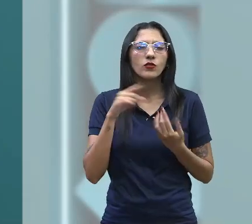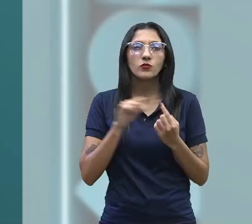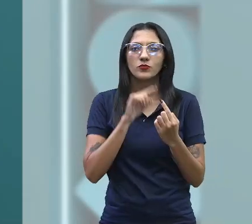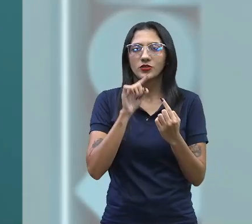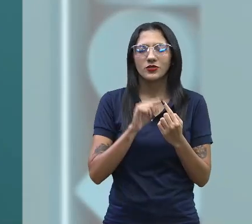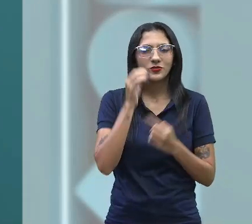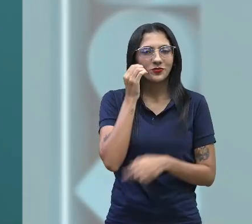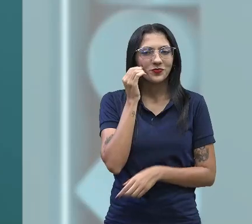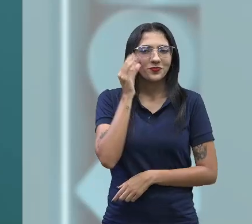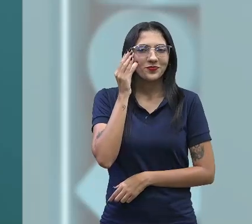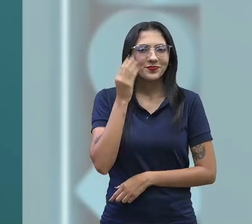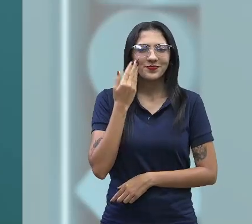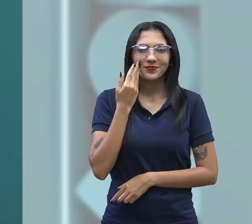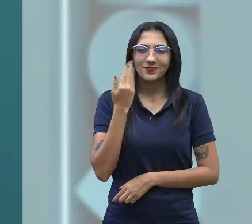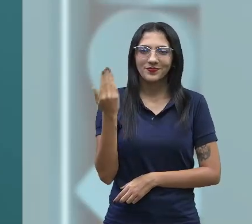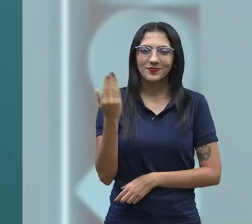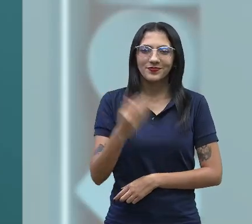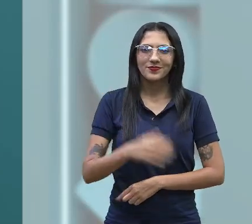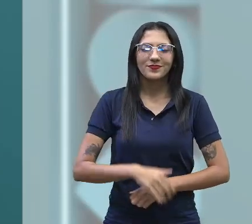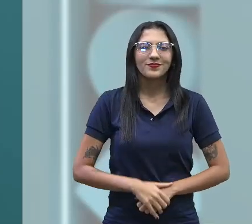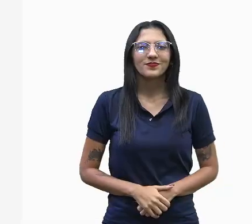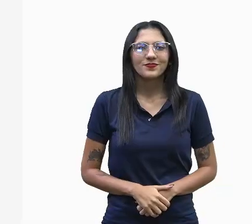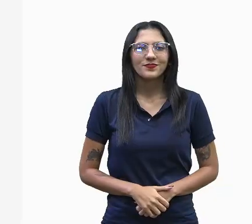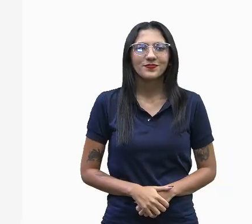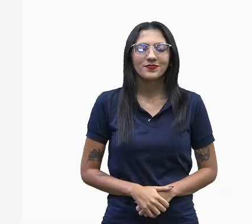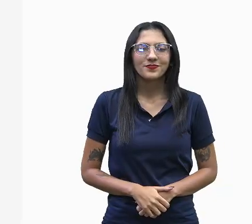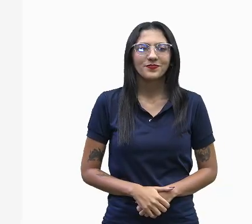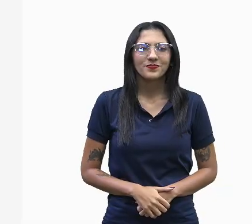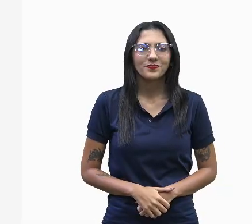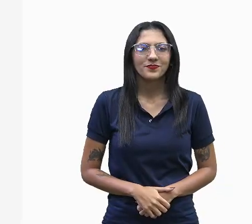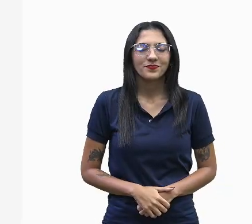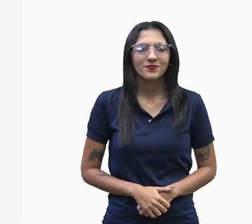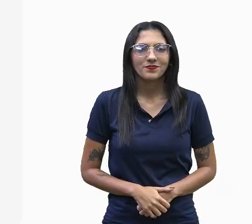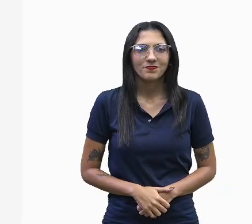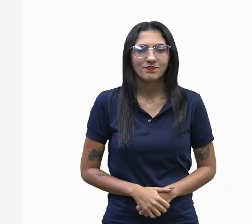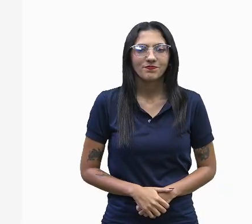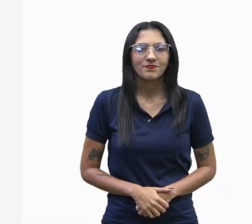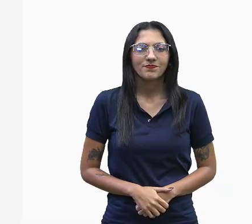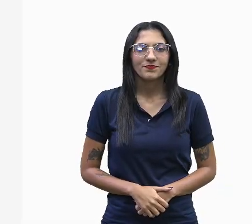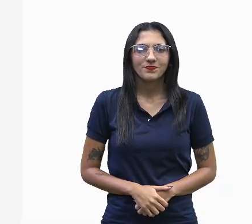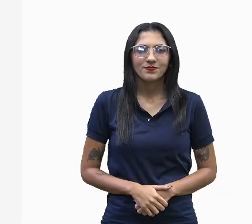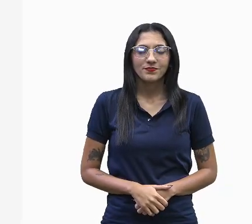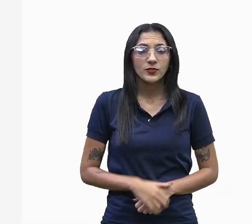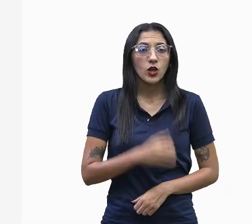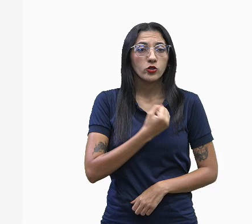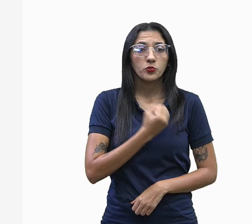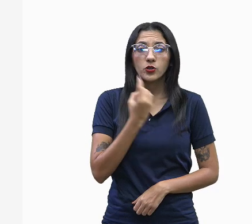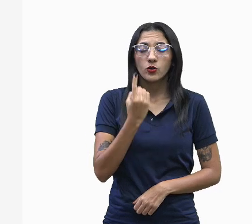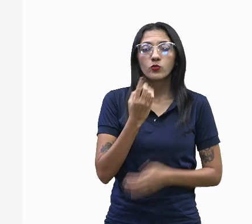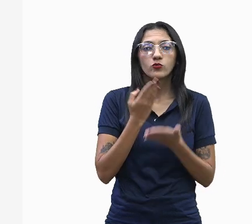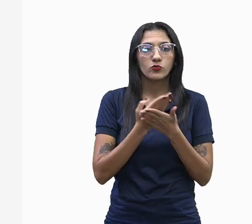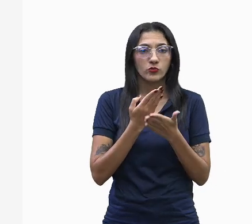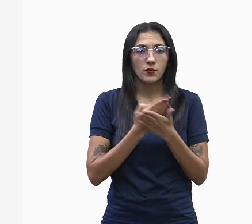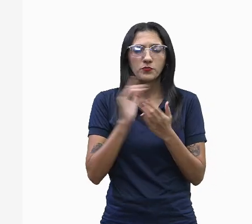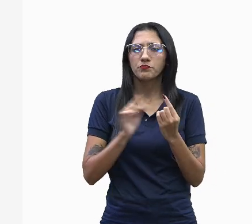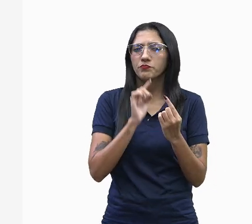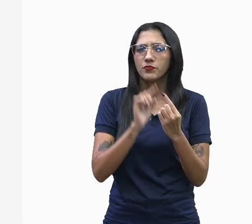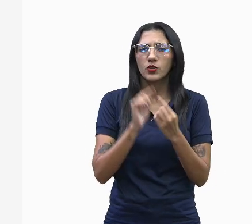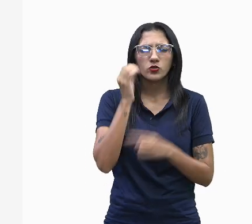nosso objeto de conhecimento. Acompanhe aí. Olha lá. Aula 1, objeto